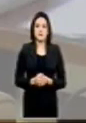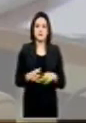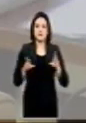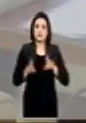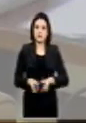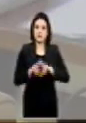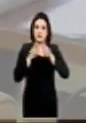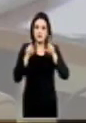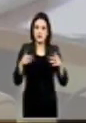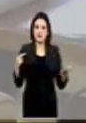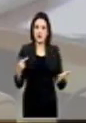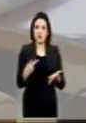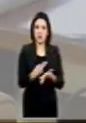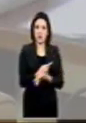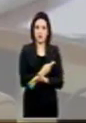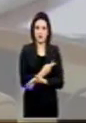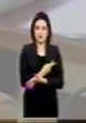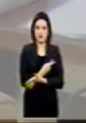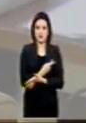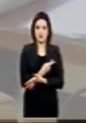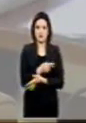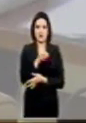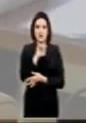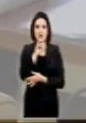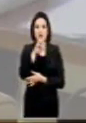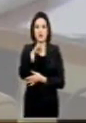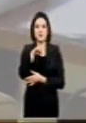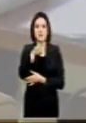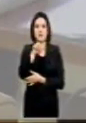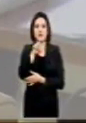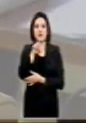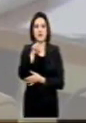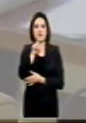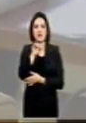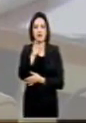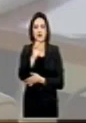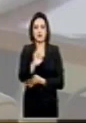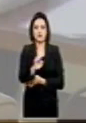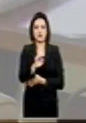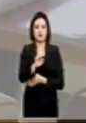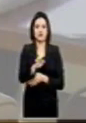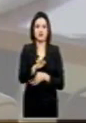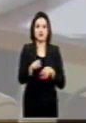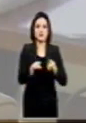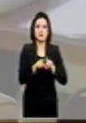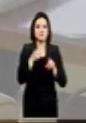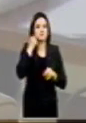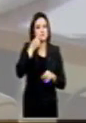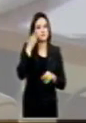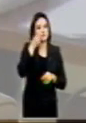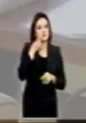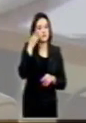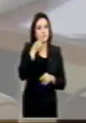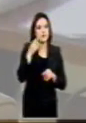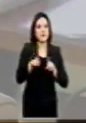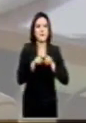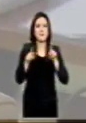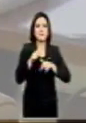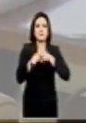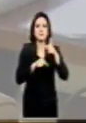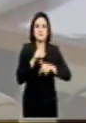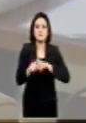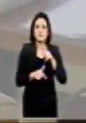às imunidades diplomáticas, cujo estatuto jurídico lhes é próprio, impede a atuação jurisdicional do